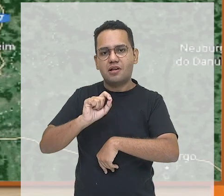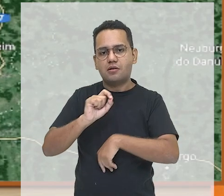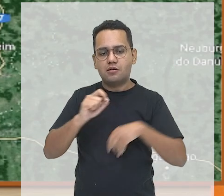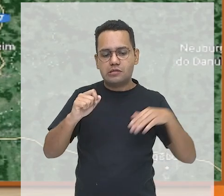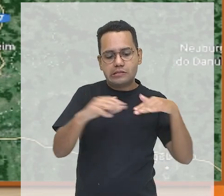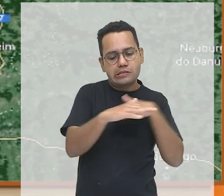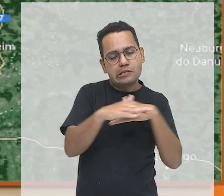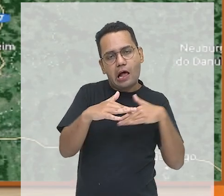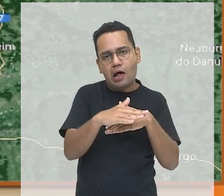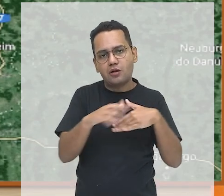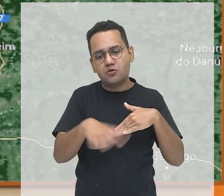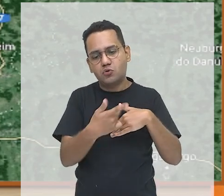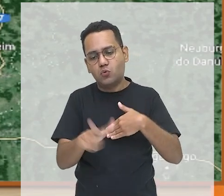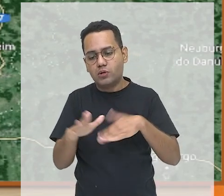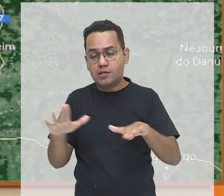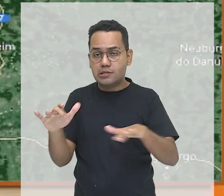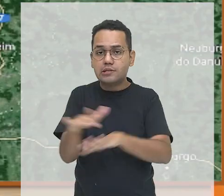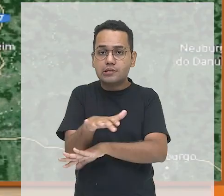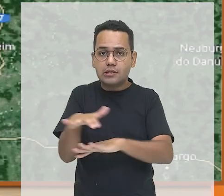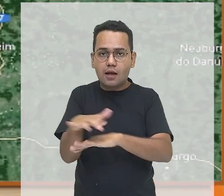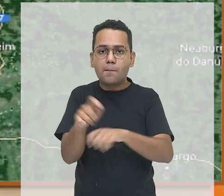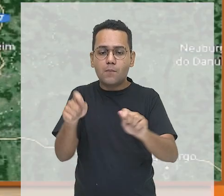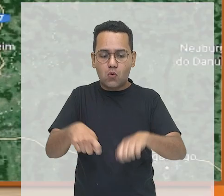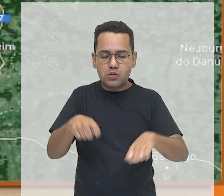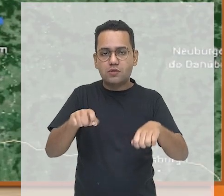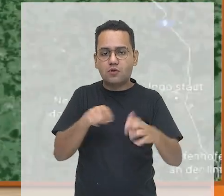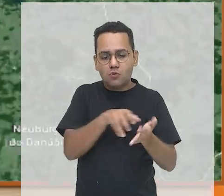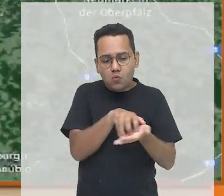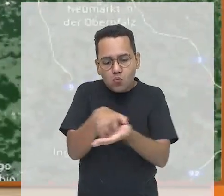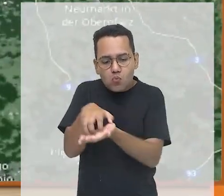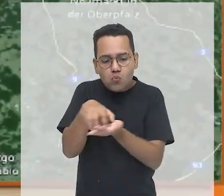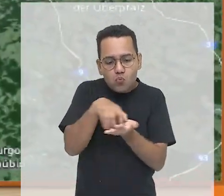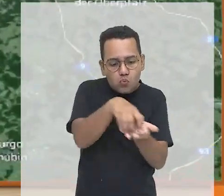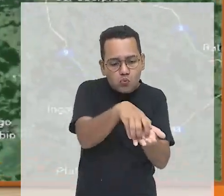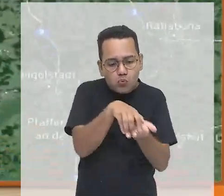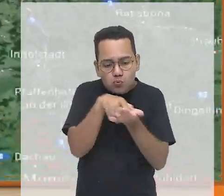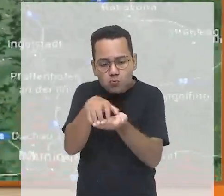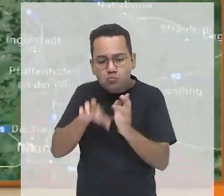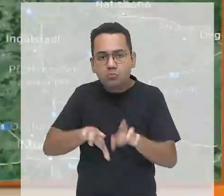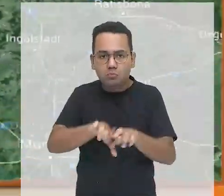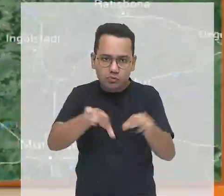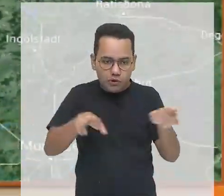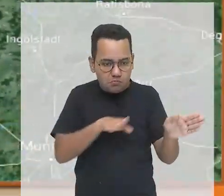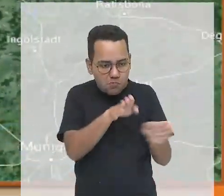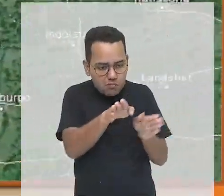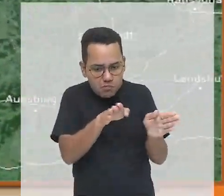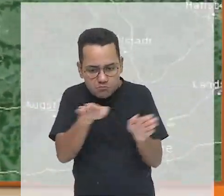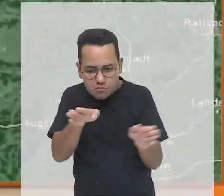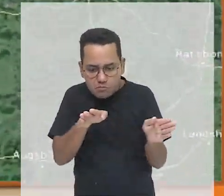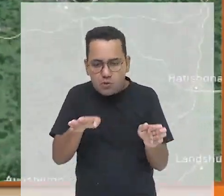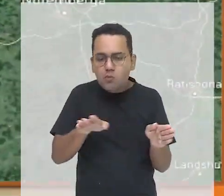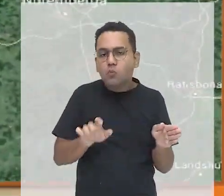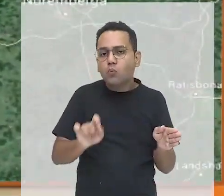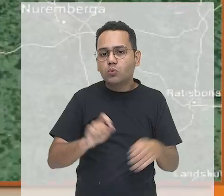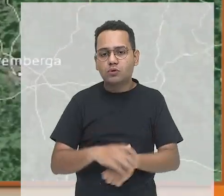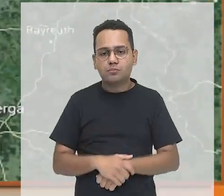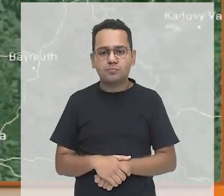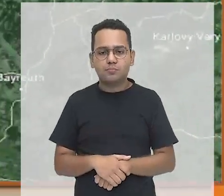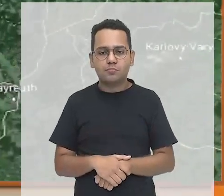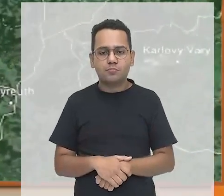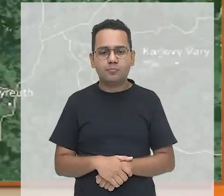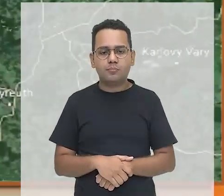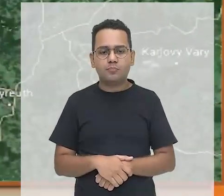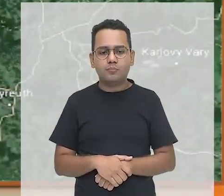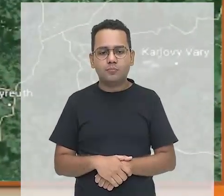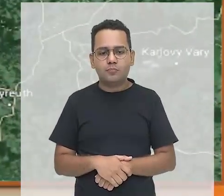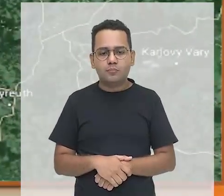com as maiores, e isso tudo vem através desse destaque também em relação à parte